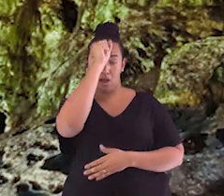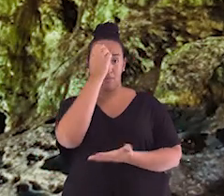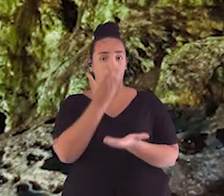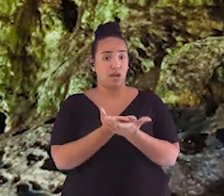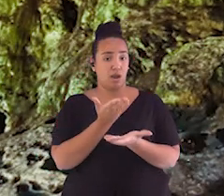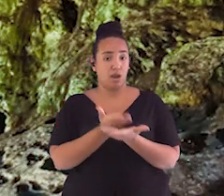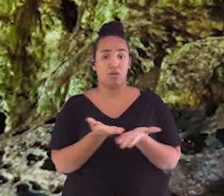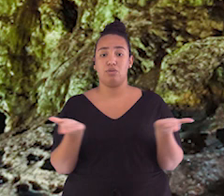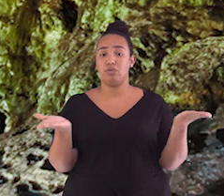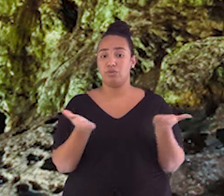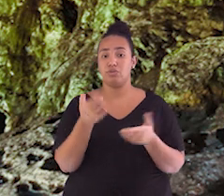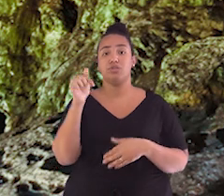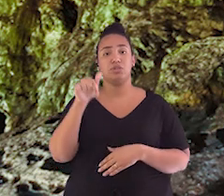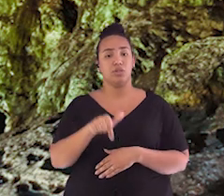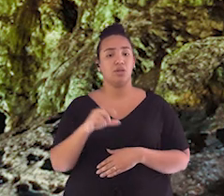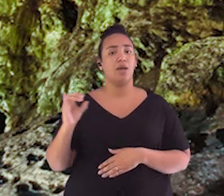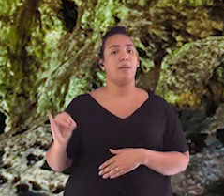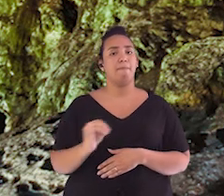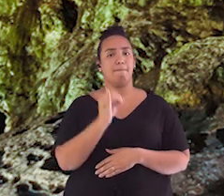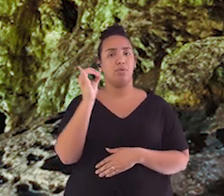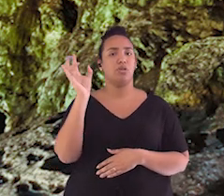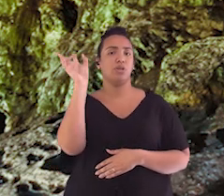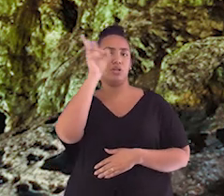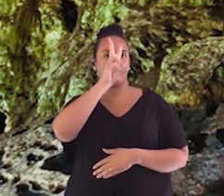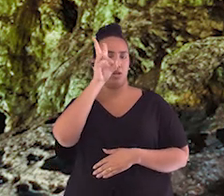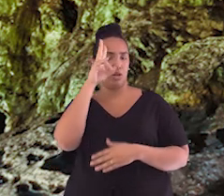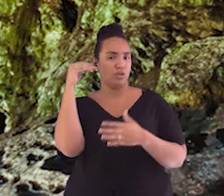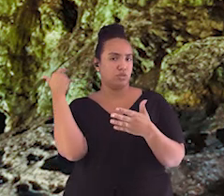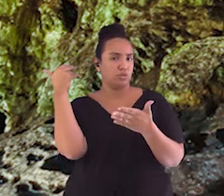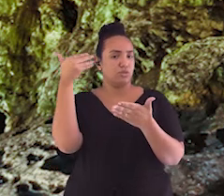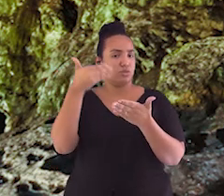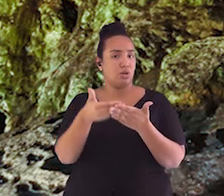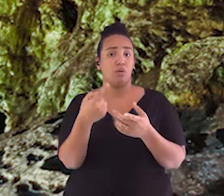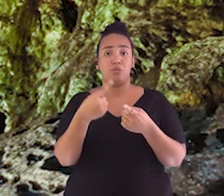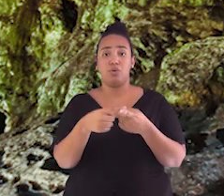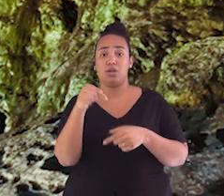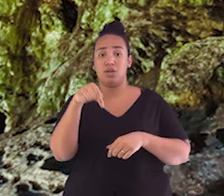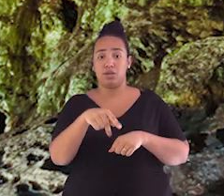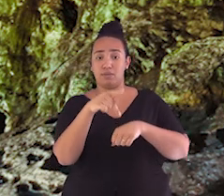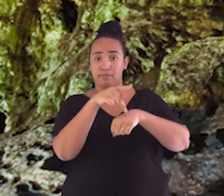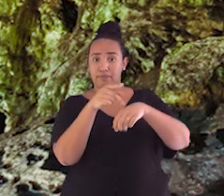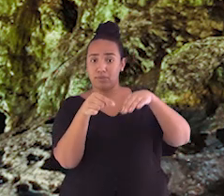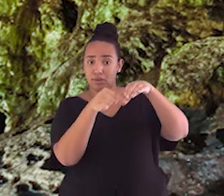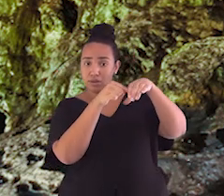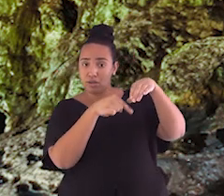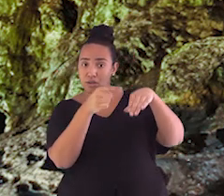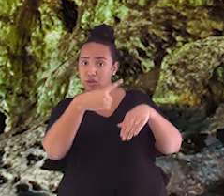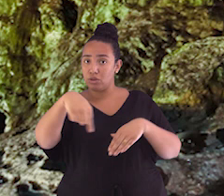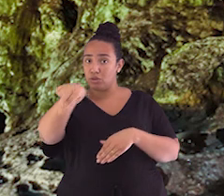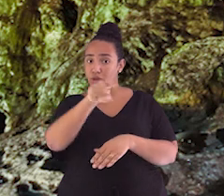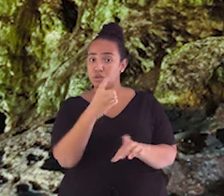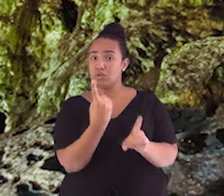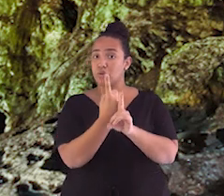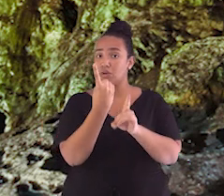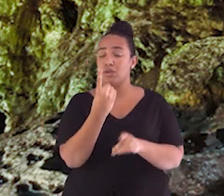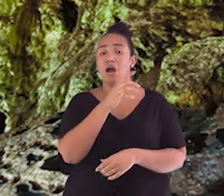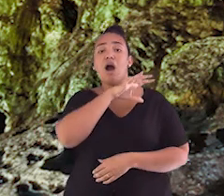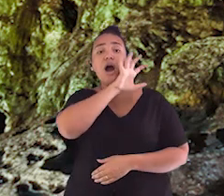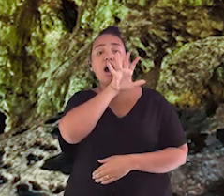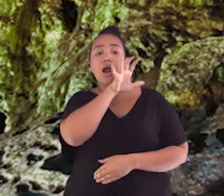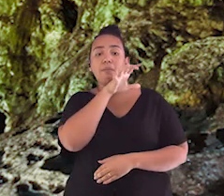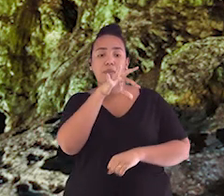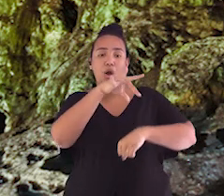ela tem uma importância histórica, tá? Pois dentro dessas cavernas podemos encontrar fósseis de animais que viveram no